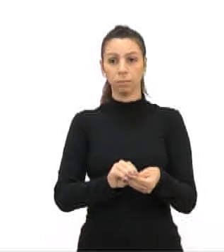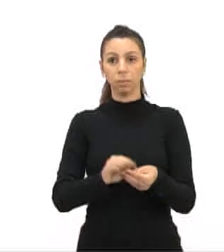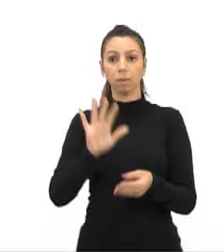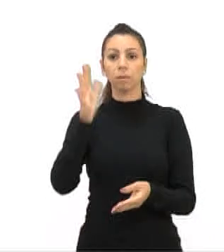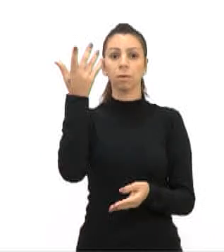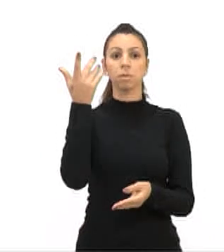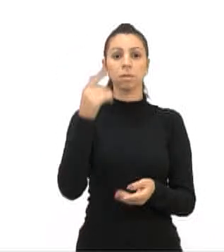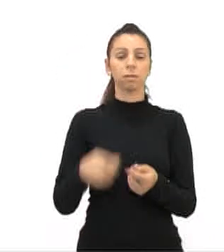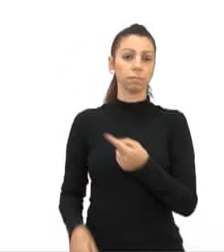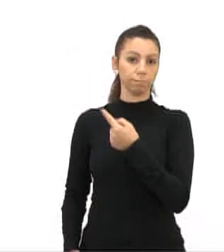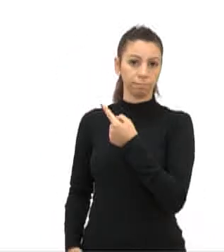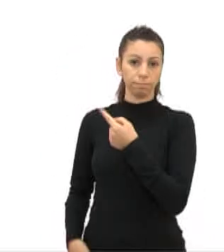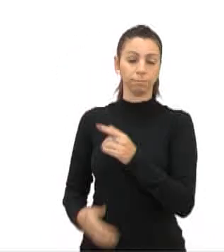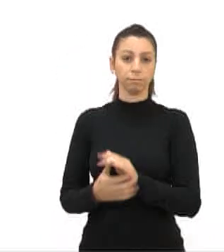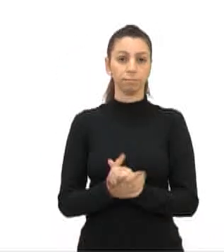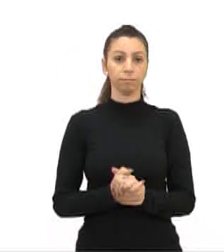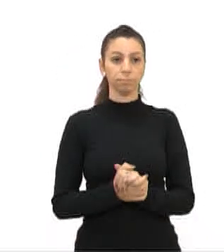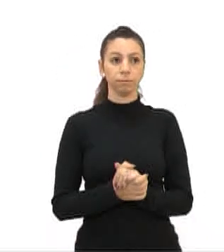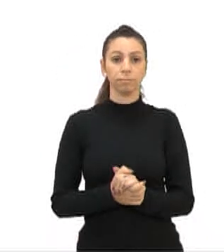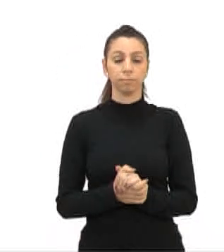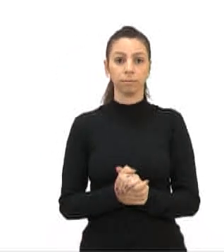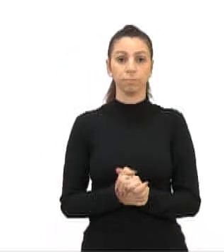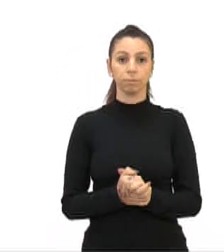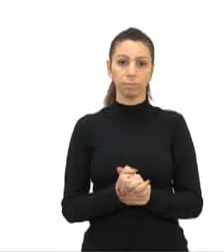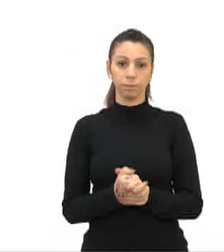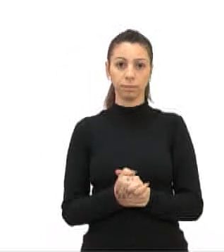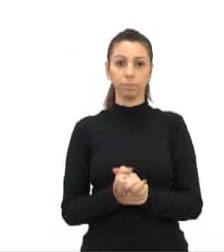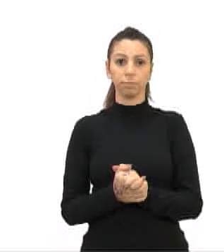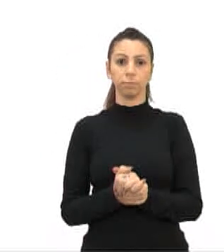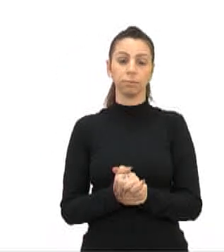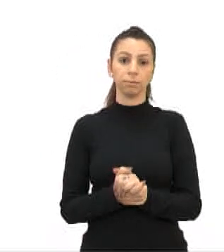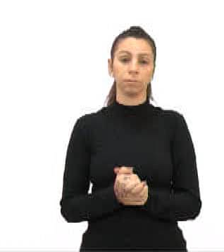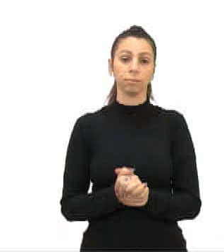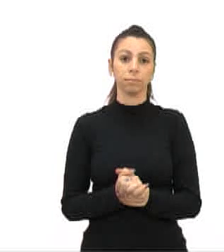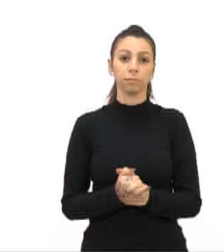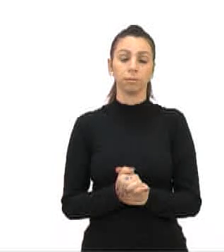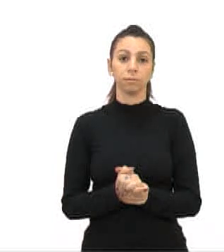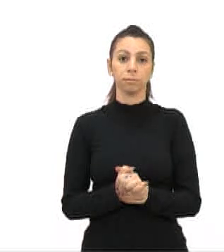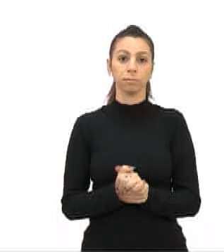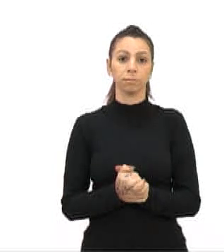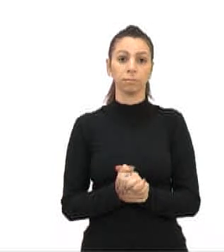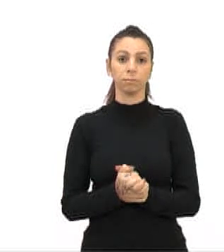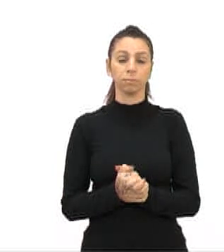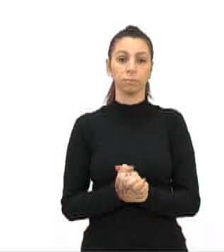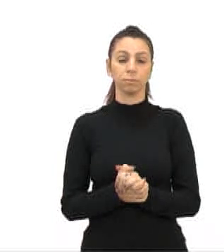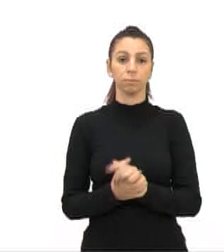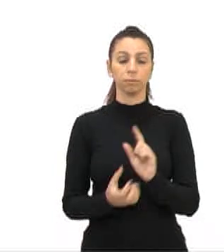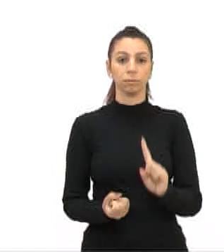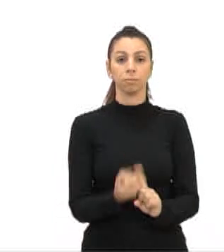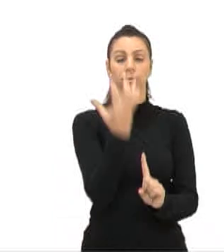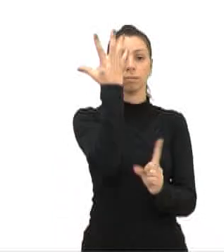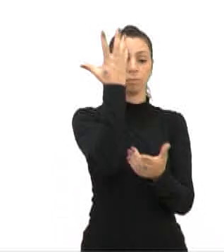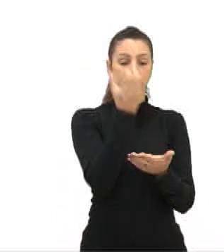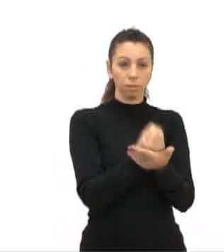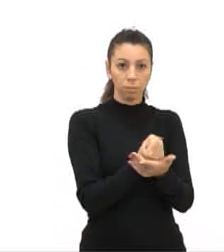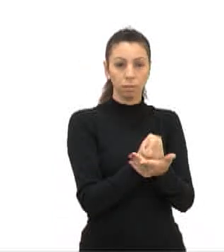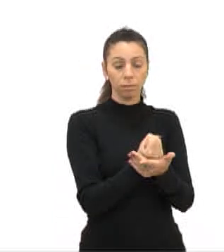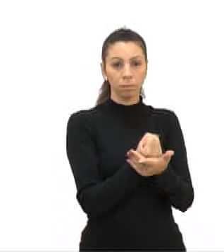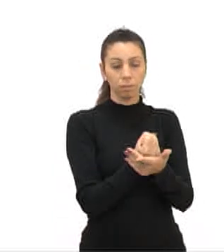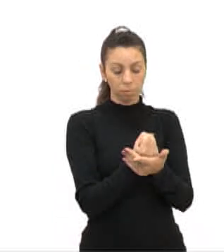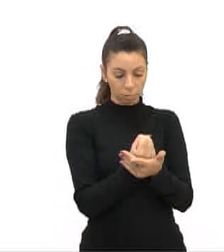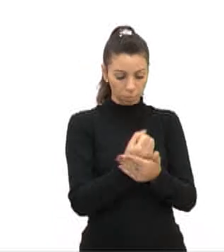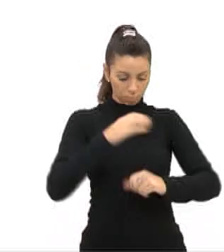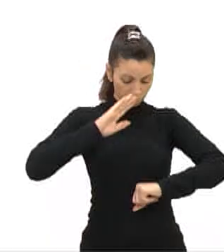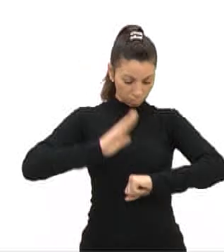eles, como minúsculos pontos de cruzamento da biografia e da história dentro da